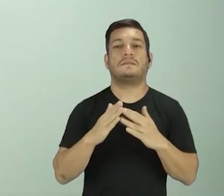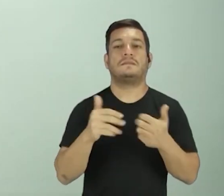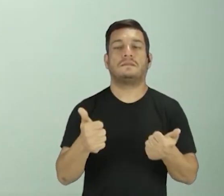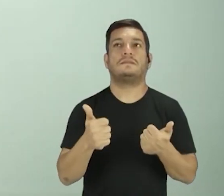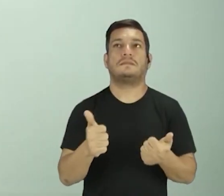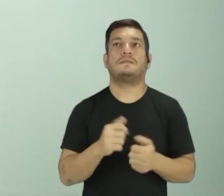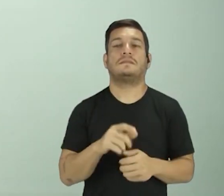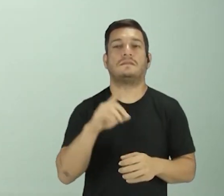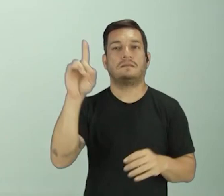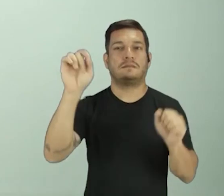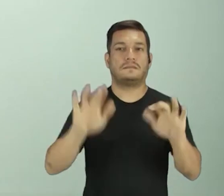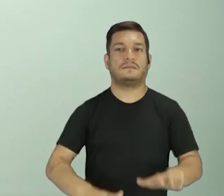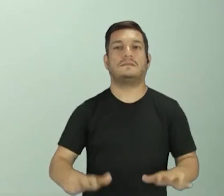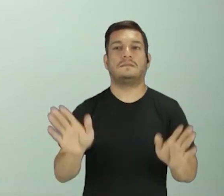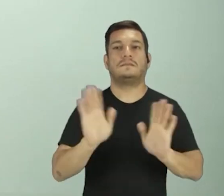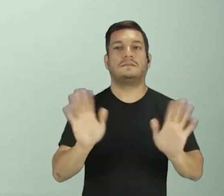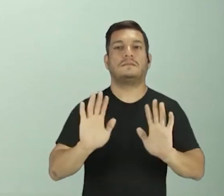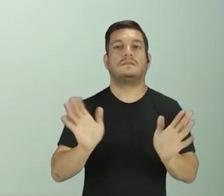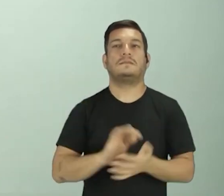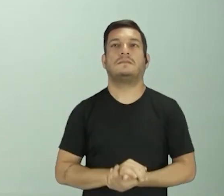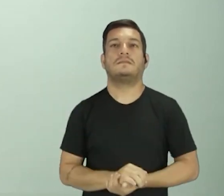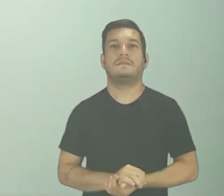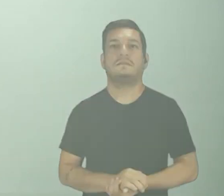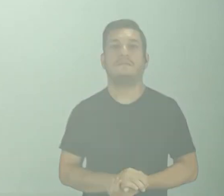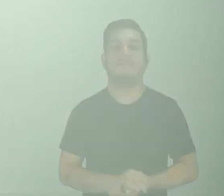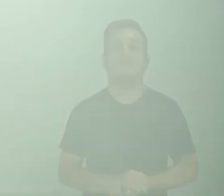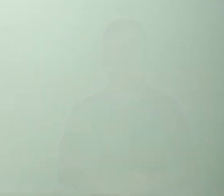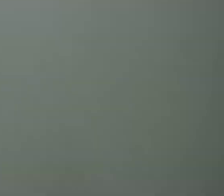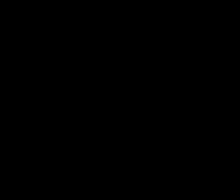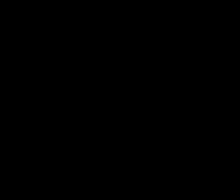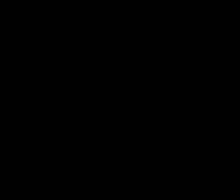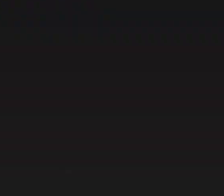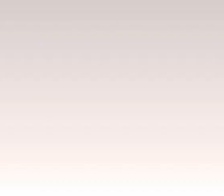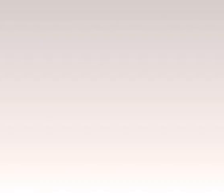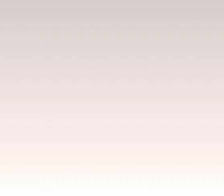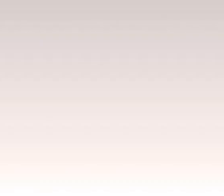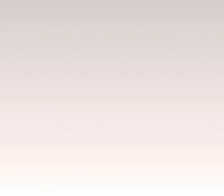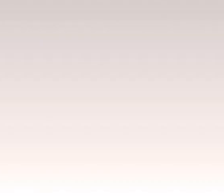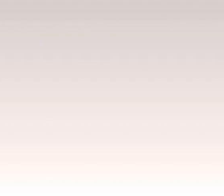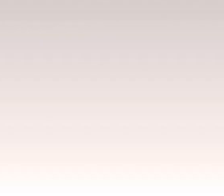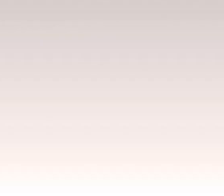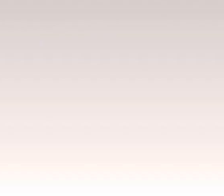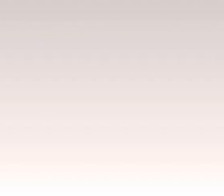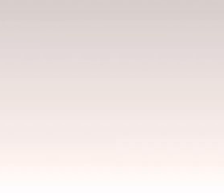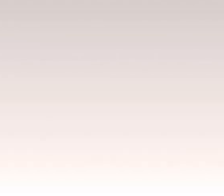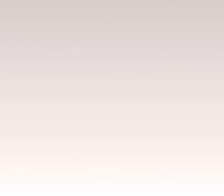em casa, tá bom? Fiquem com Deus e até a próxima aula.